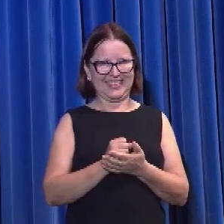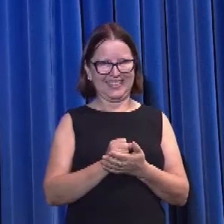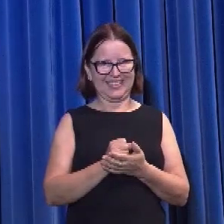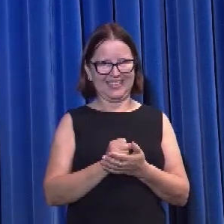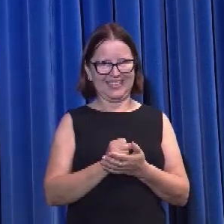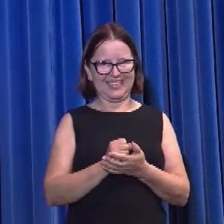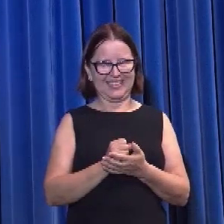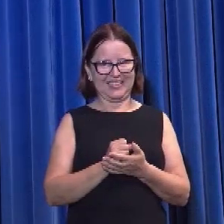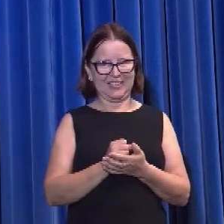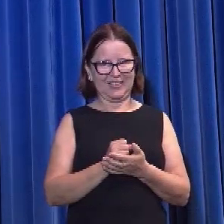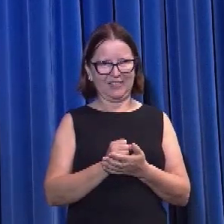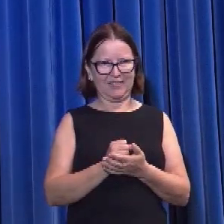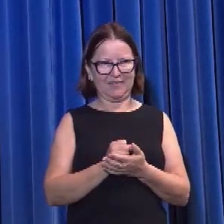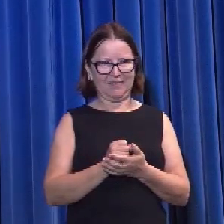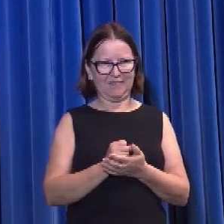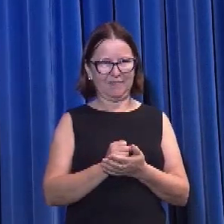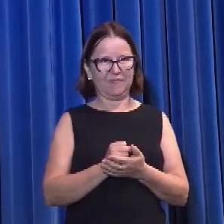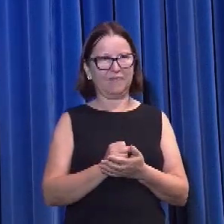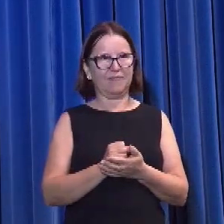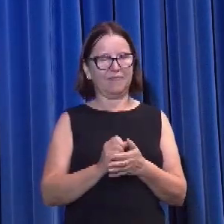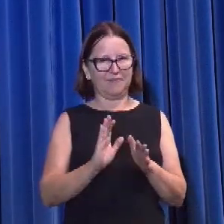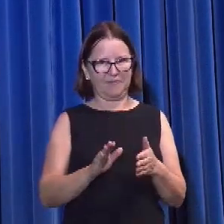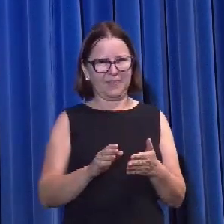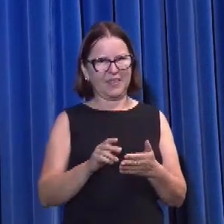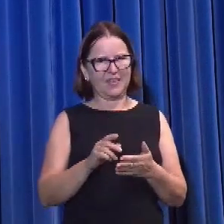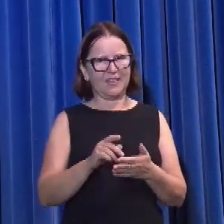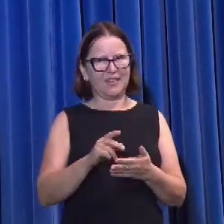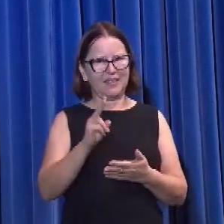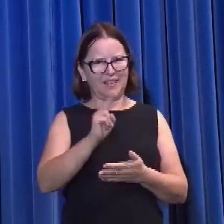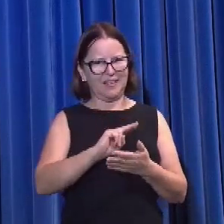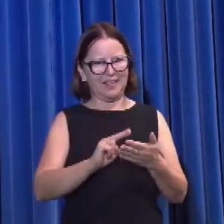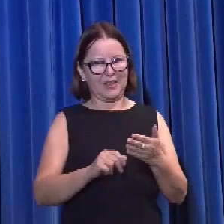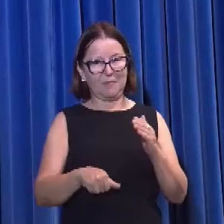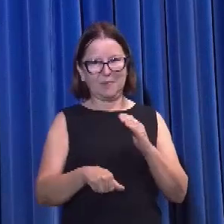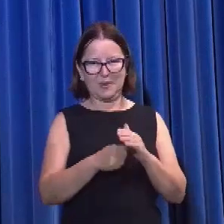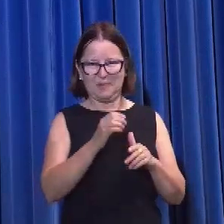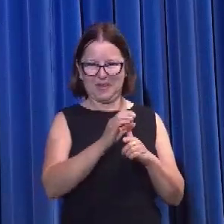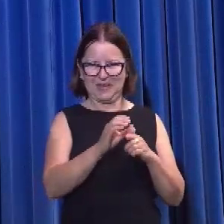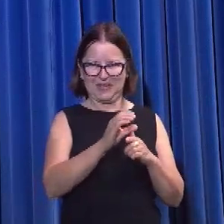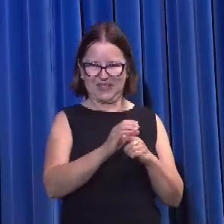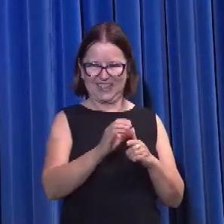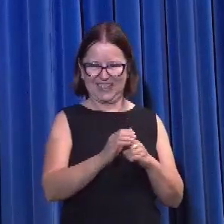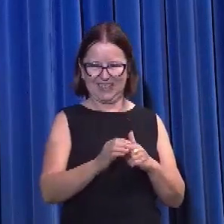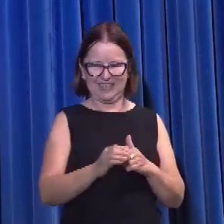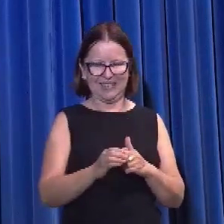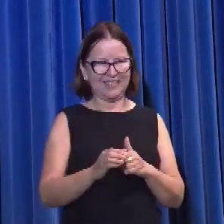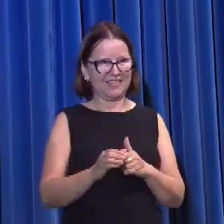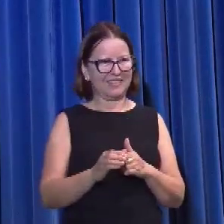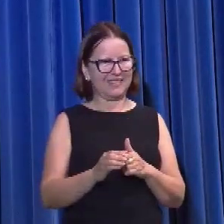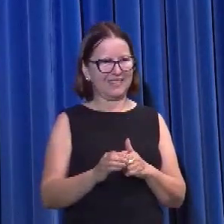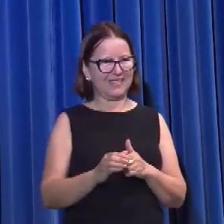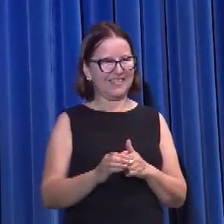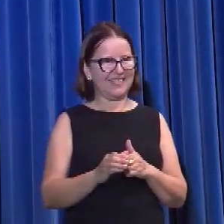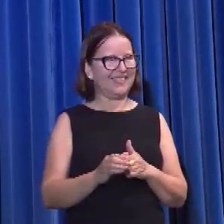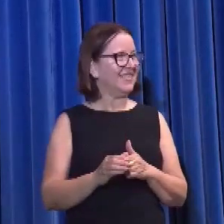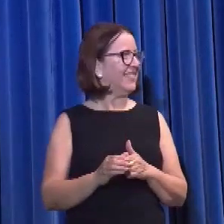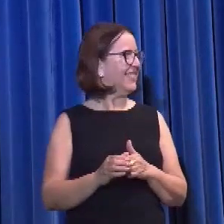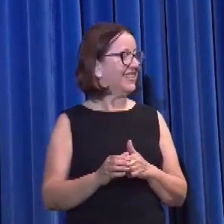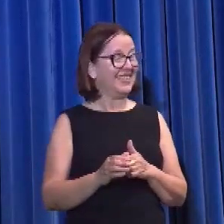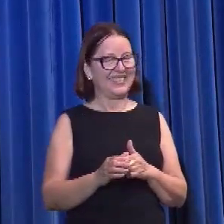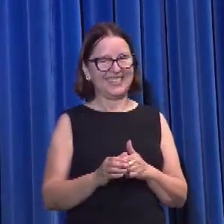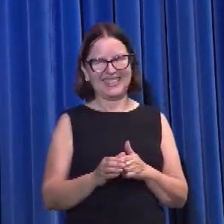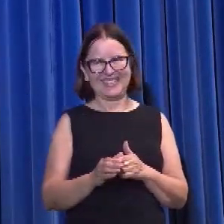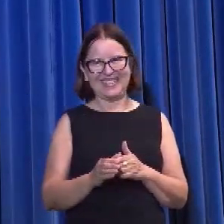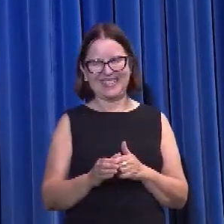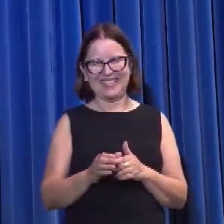guarde bem isso. Vamos dar uma lida nesse texto lá de 1 Coríntios, capítulo... e aí eu já paro aqui, porque aí já tem